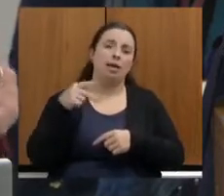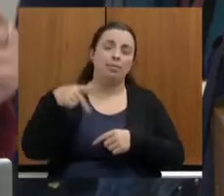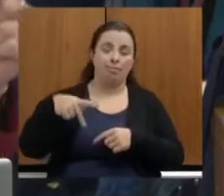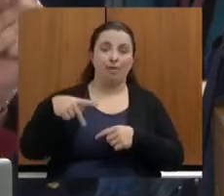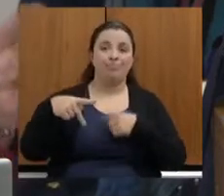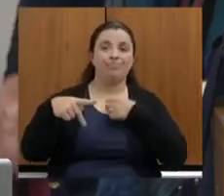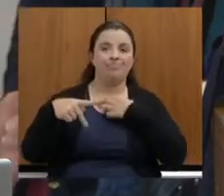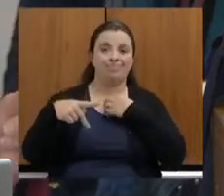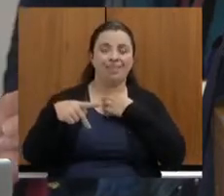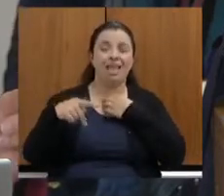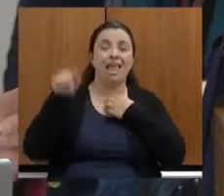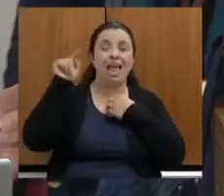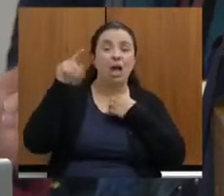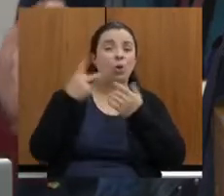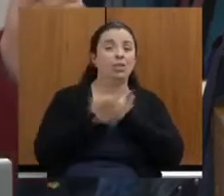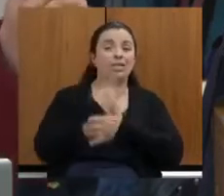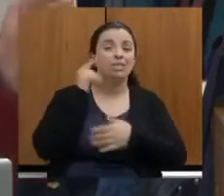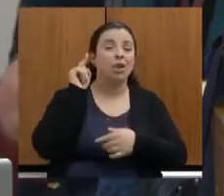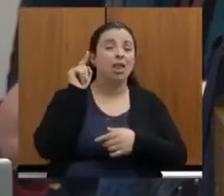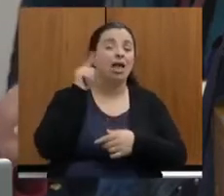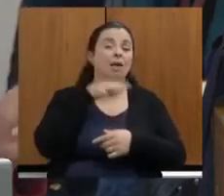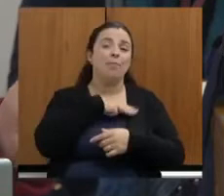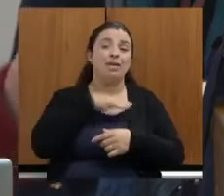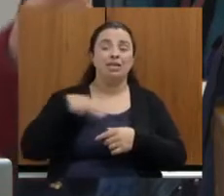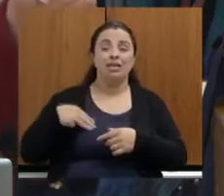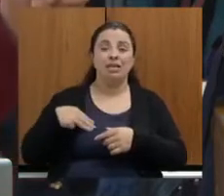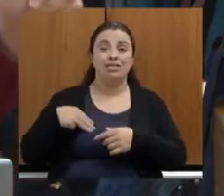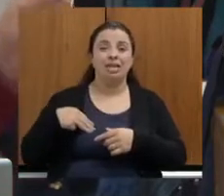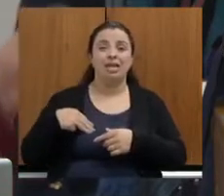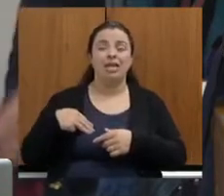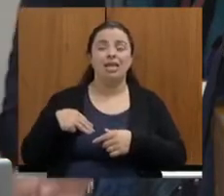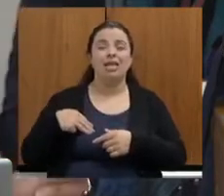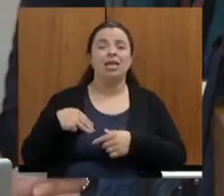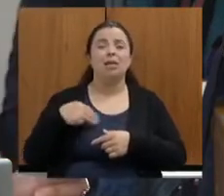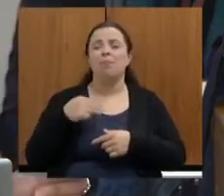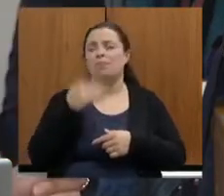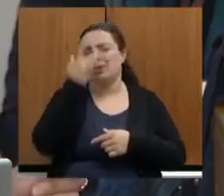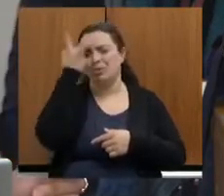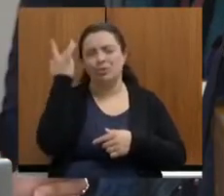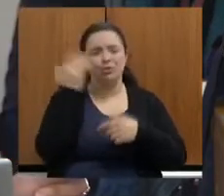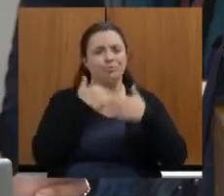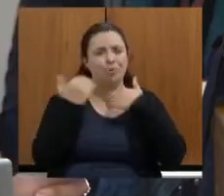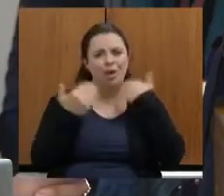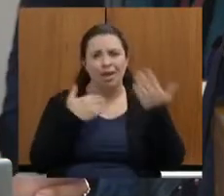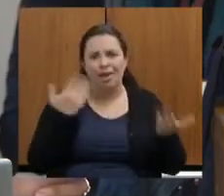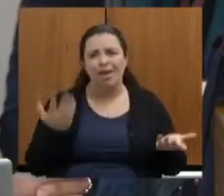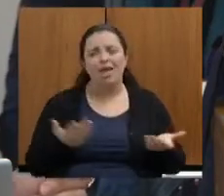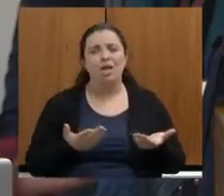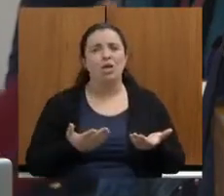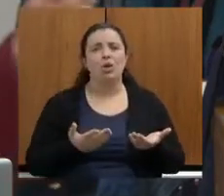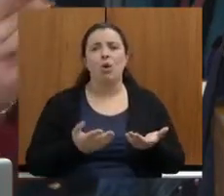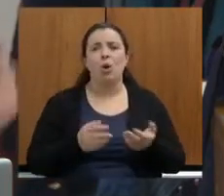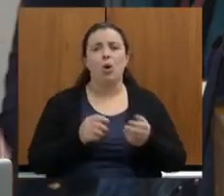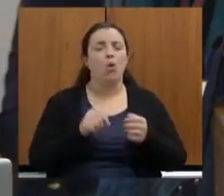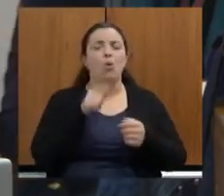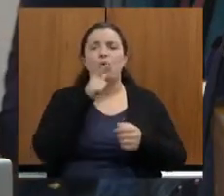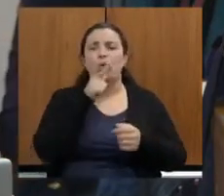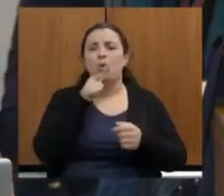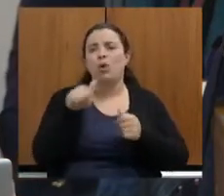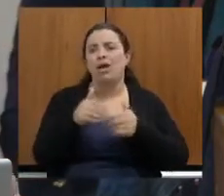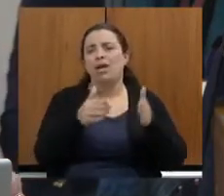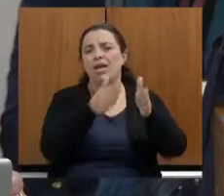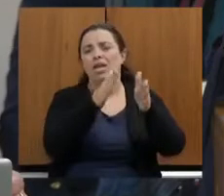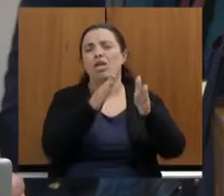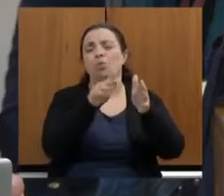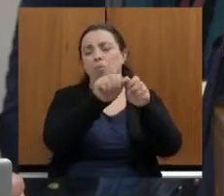que matou gente matou Rio matou Nossa bacia do Rio Doce o povo não tem